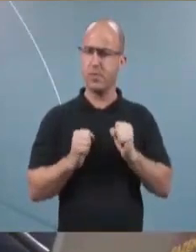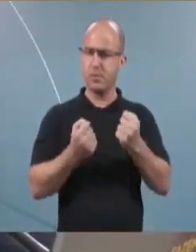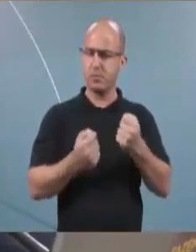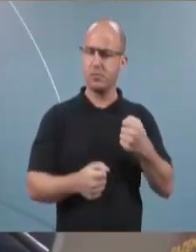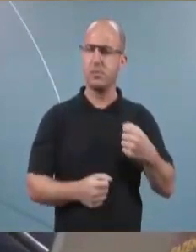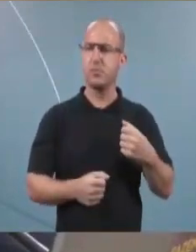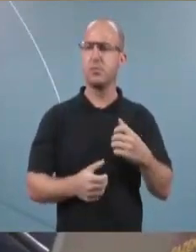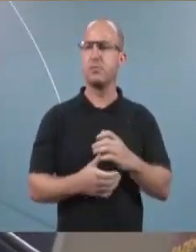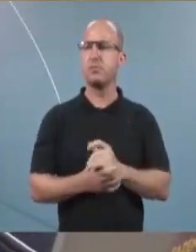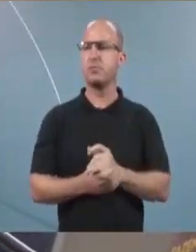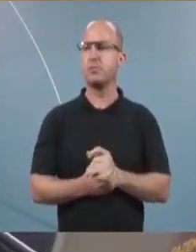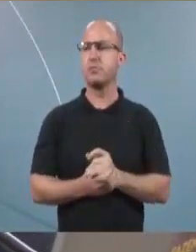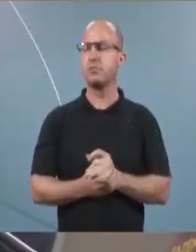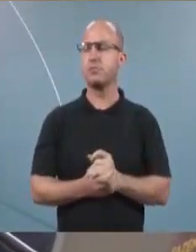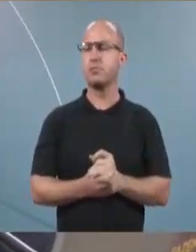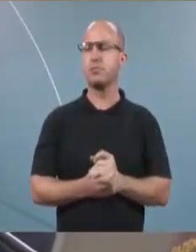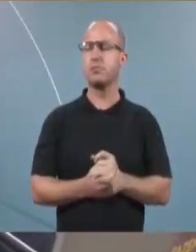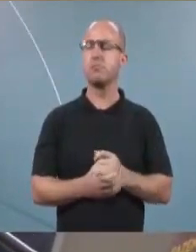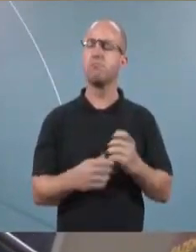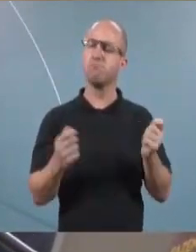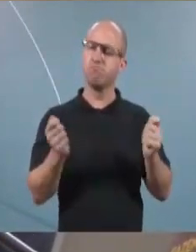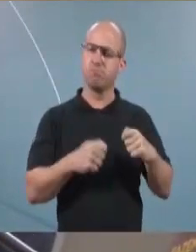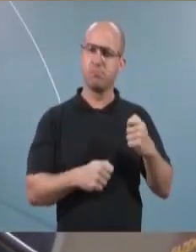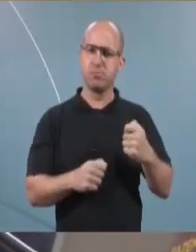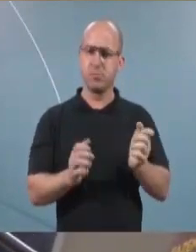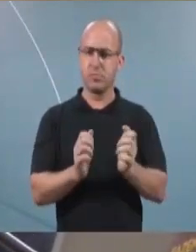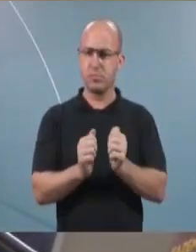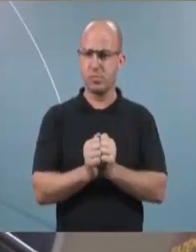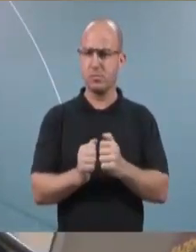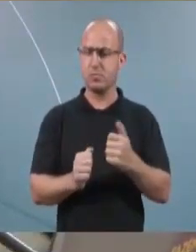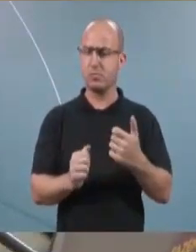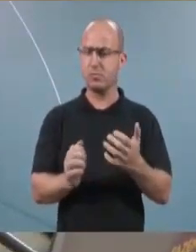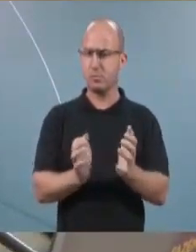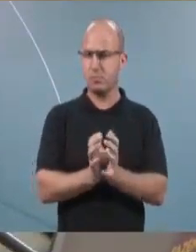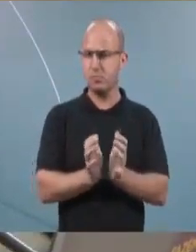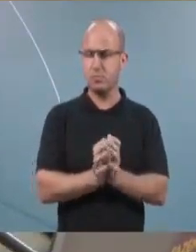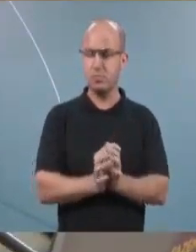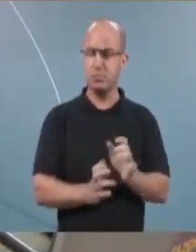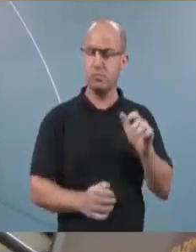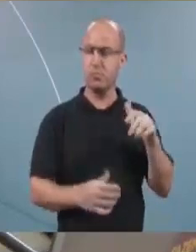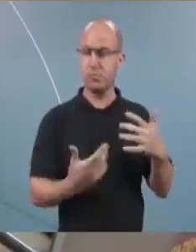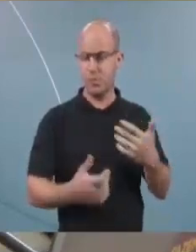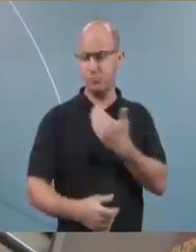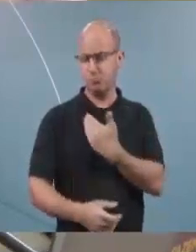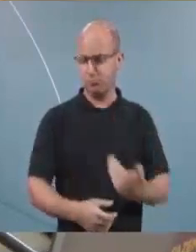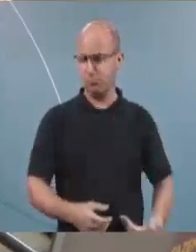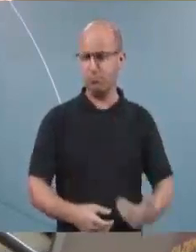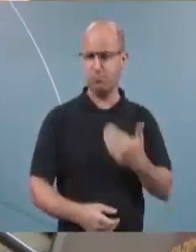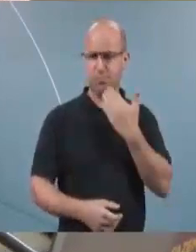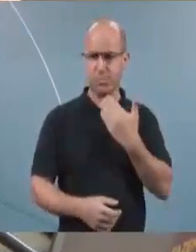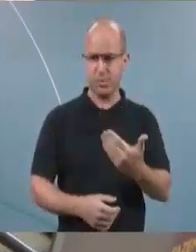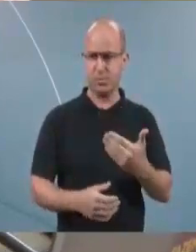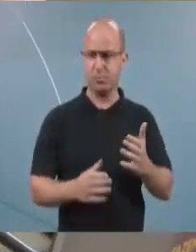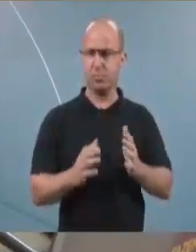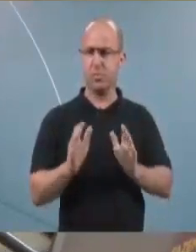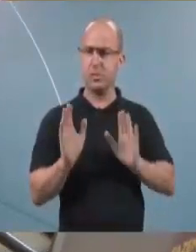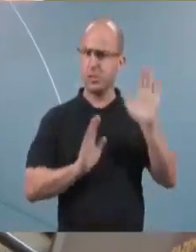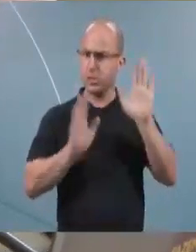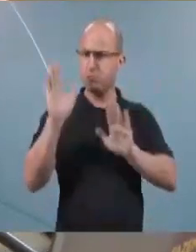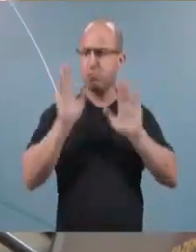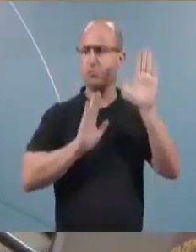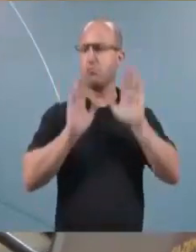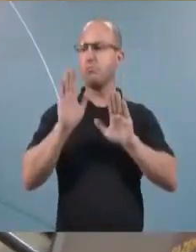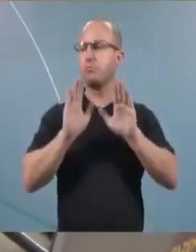vem fazendo competente junto com sua equipe o governo licitou as obras Presidente fez